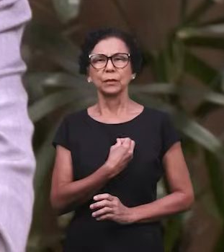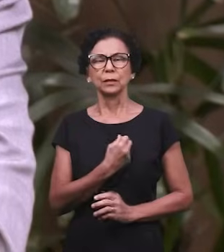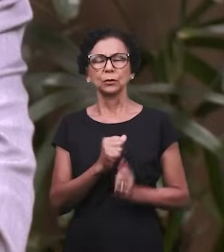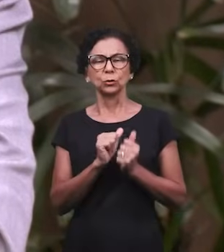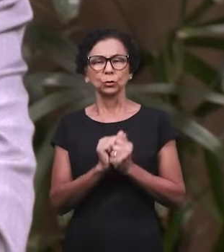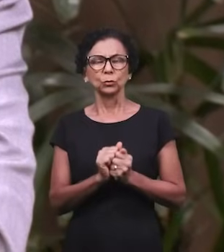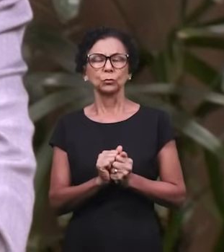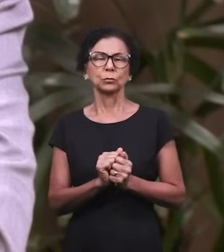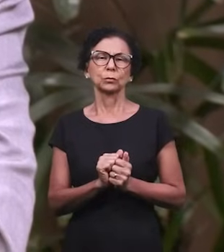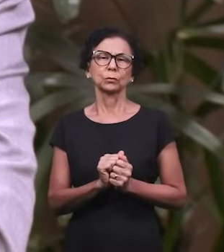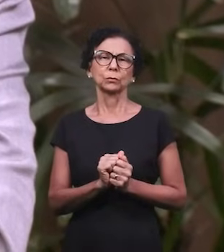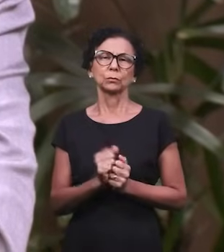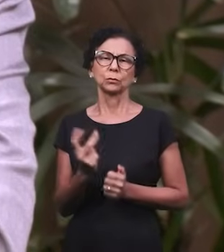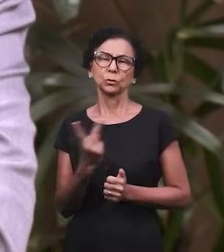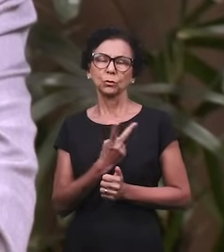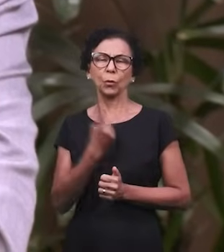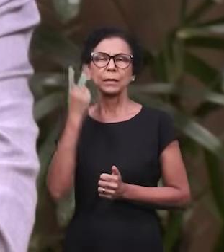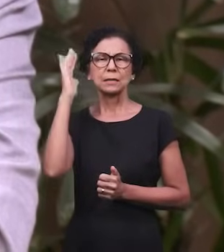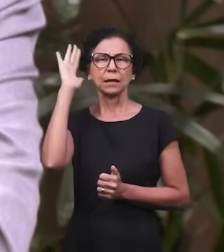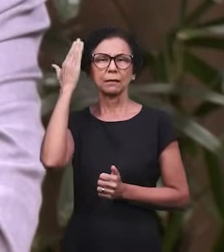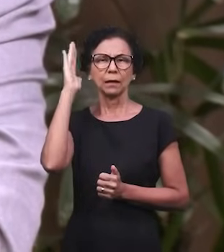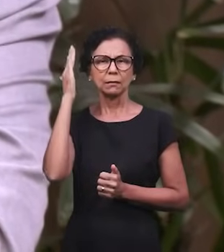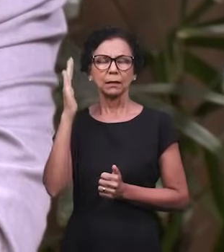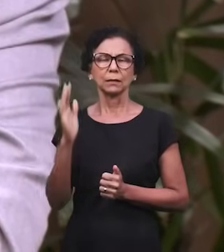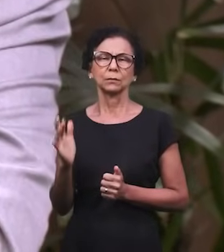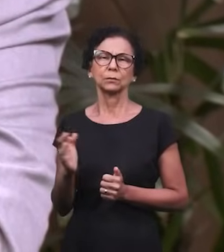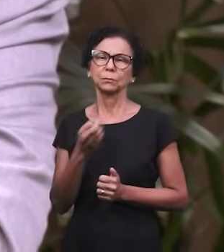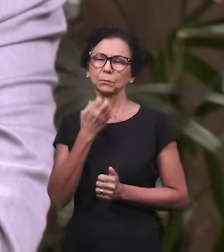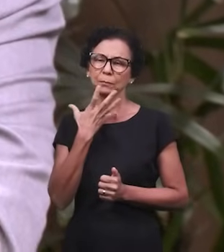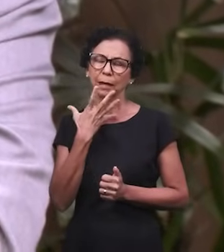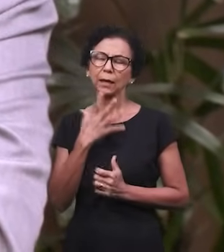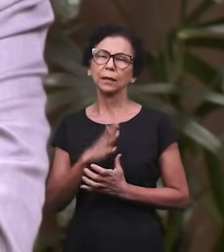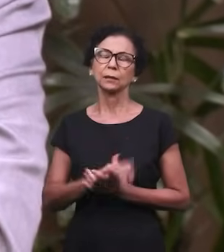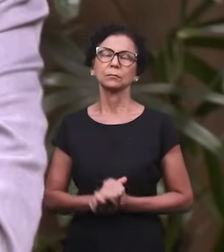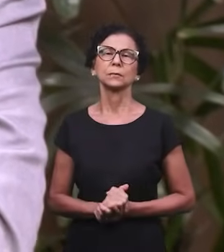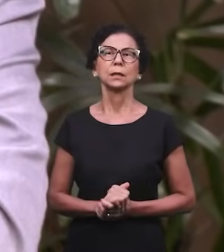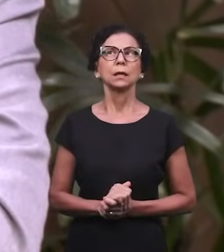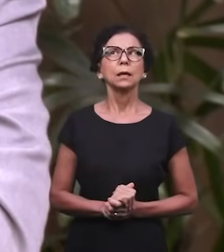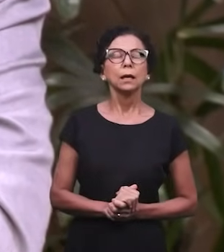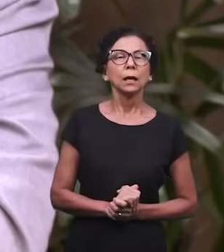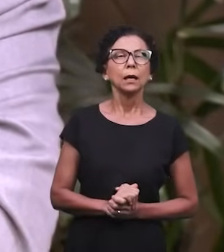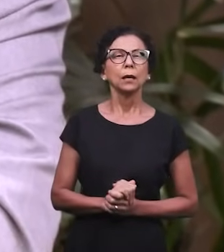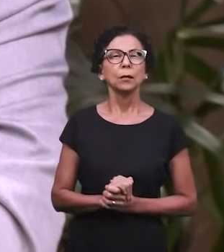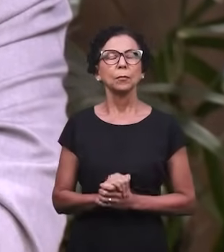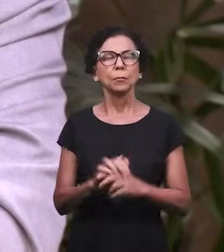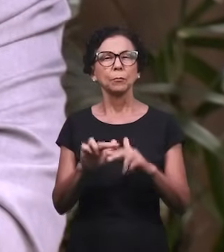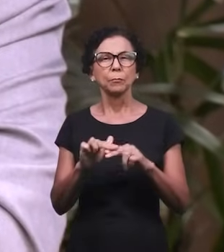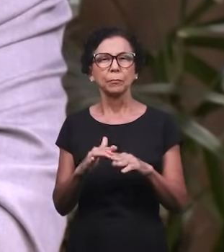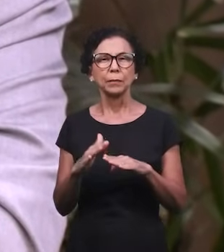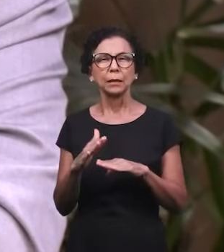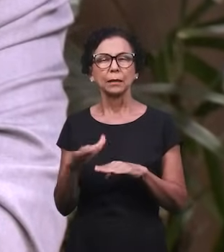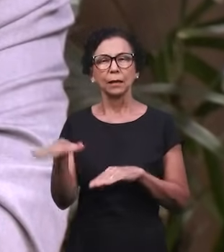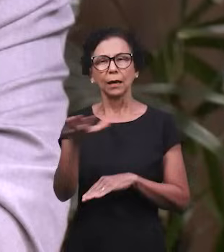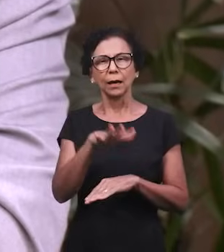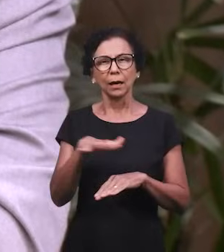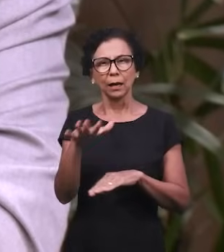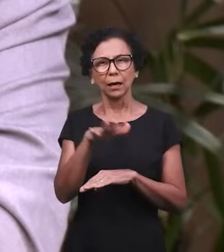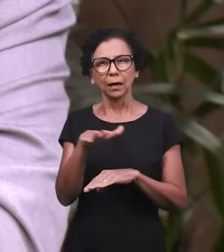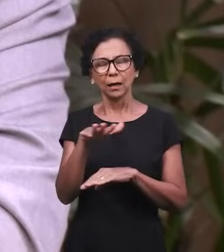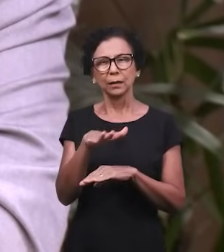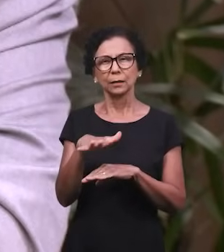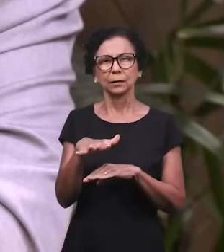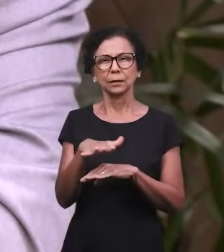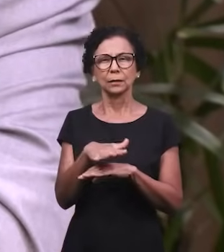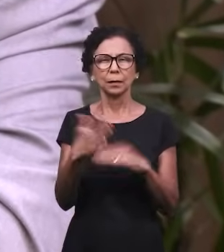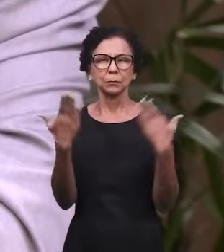a psicologia eh já já define isso e a a própria observação eh já mostra